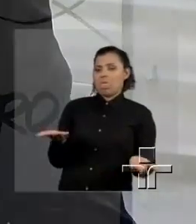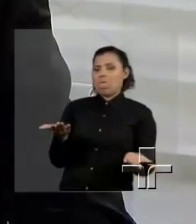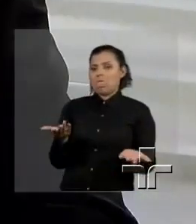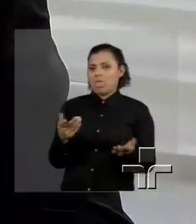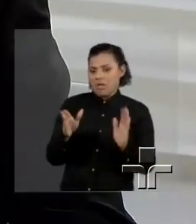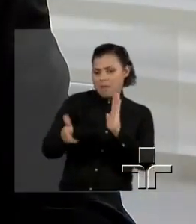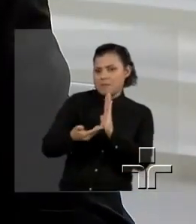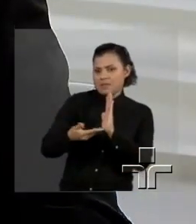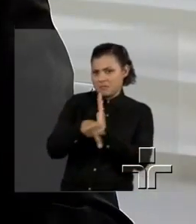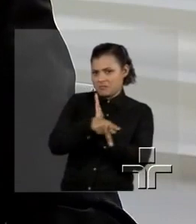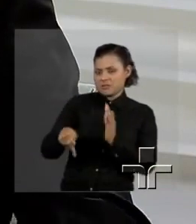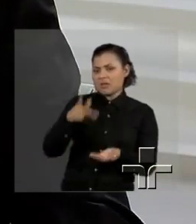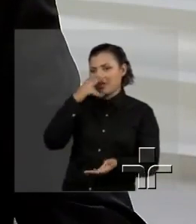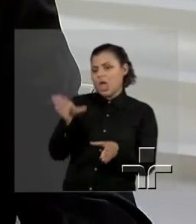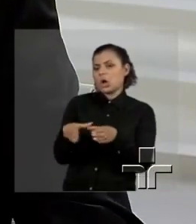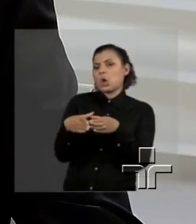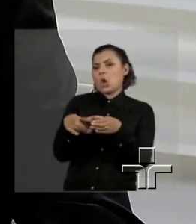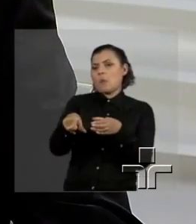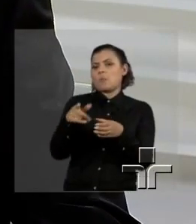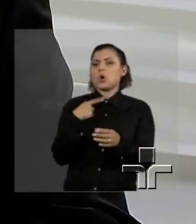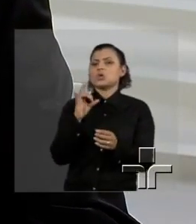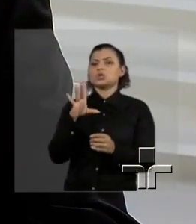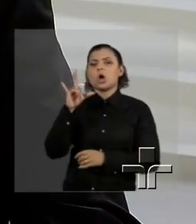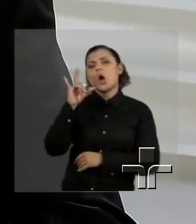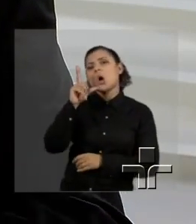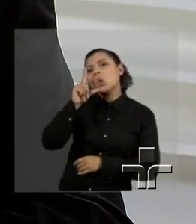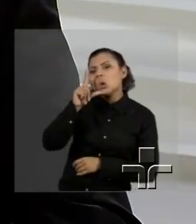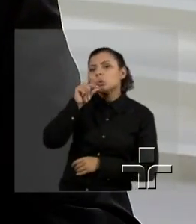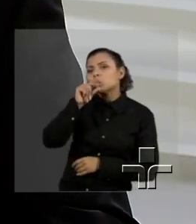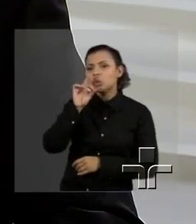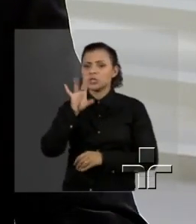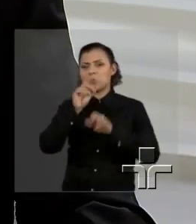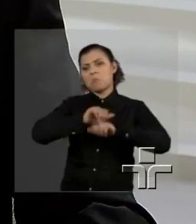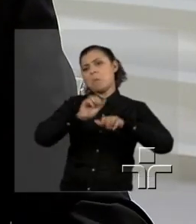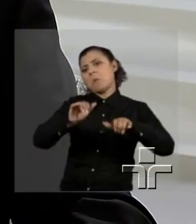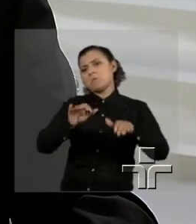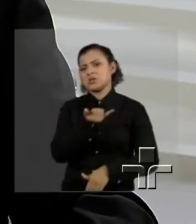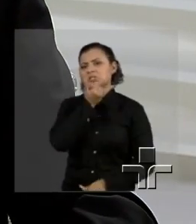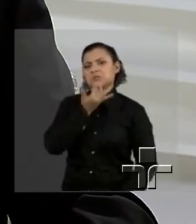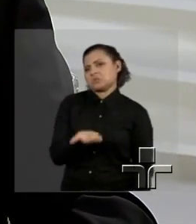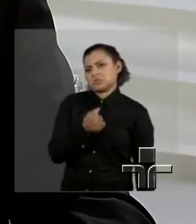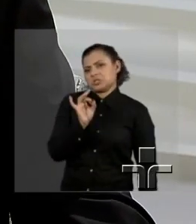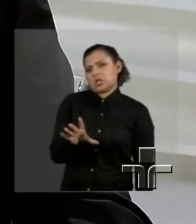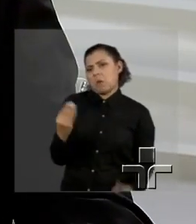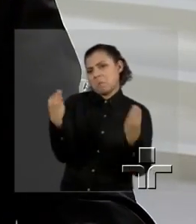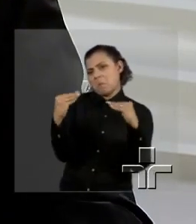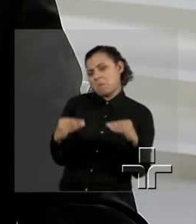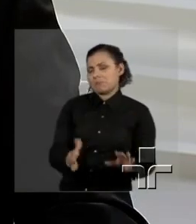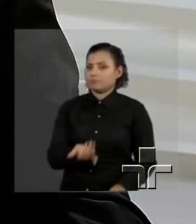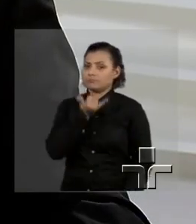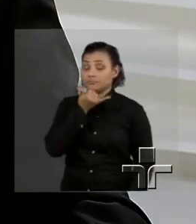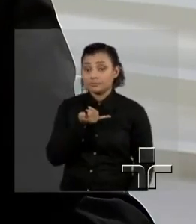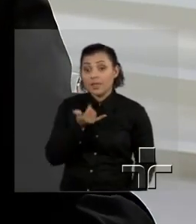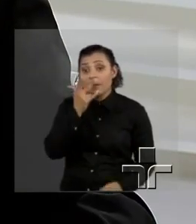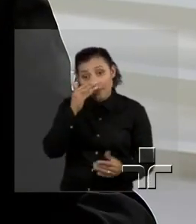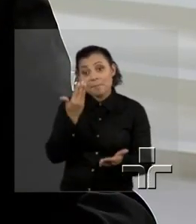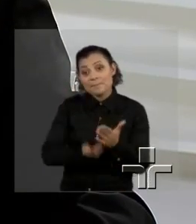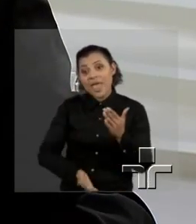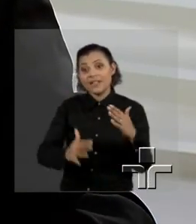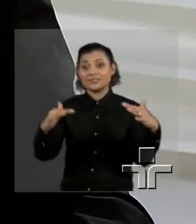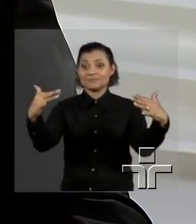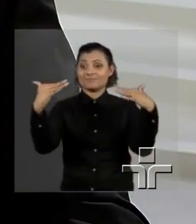agenda com a imprensa. Recentemente, o presidente Bolsonaro começou a repetir que a imprensa pega 4 linhas que eu